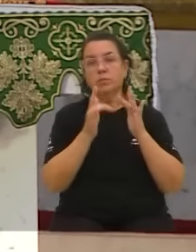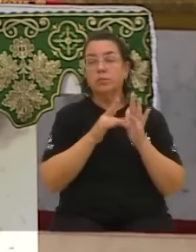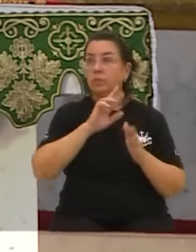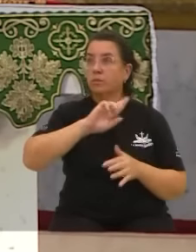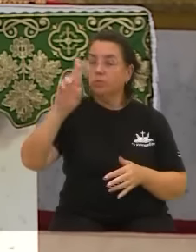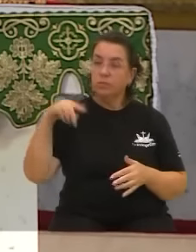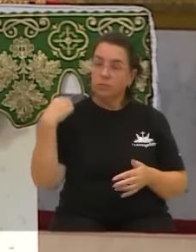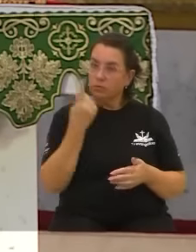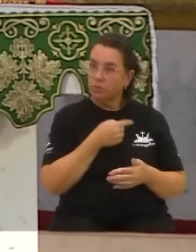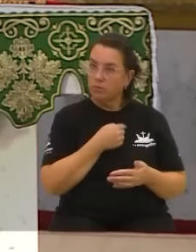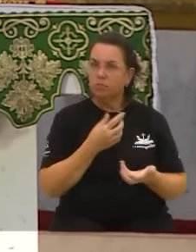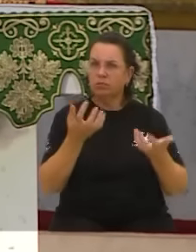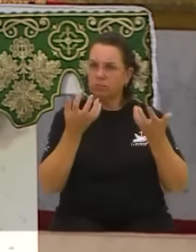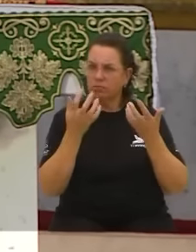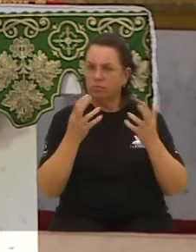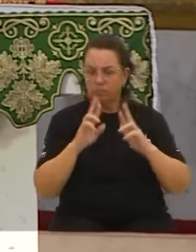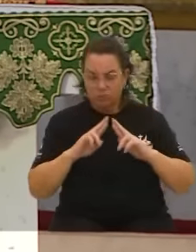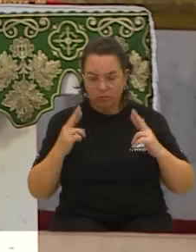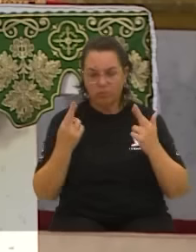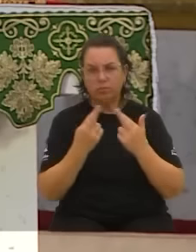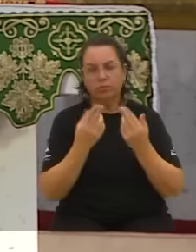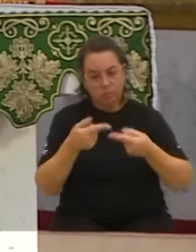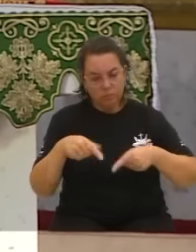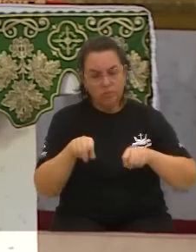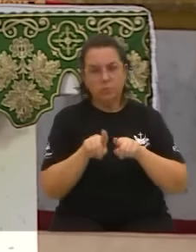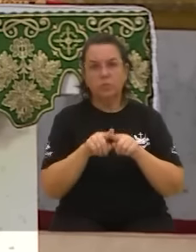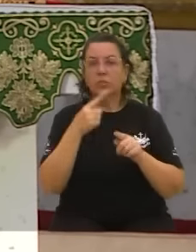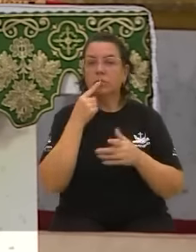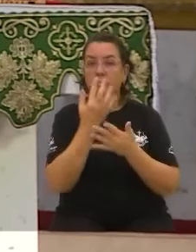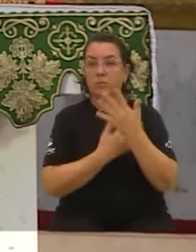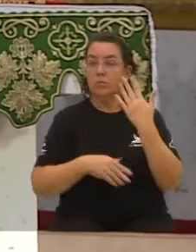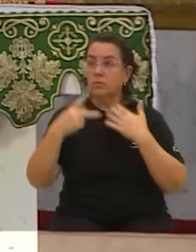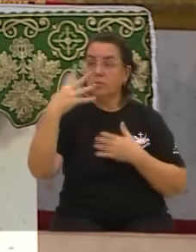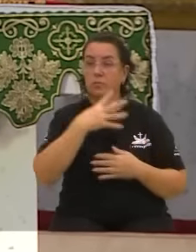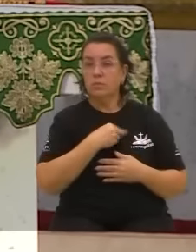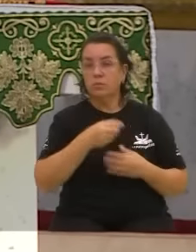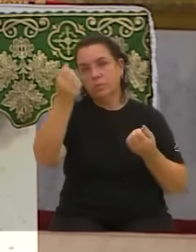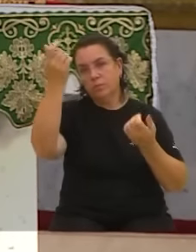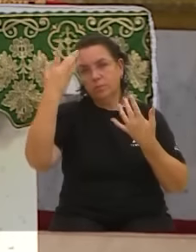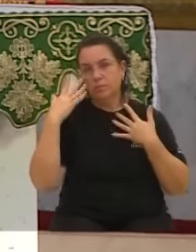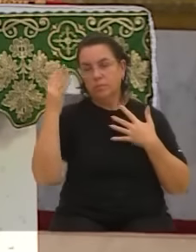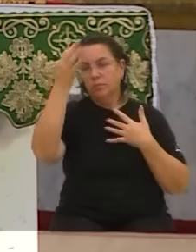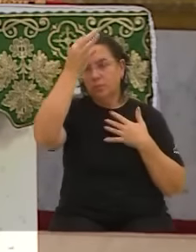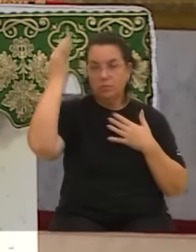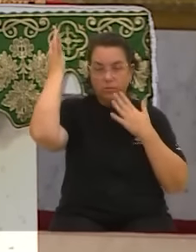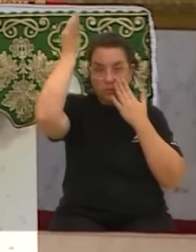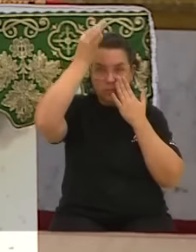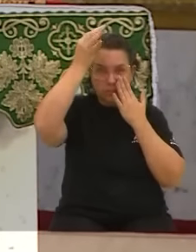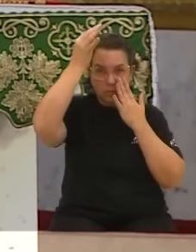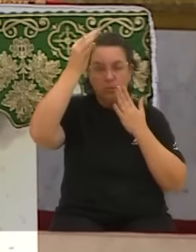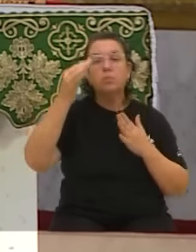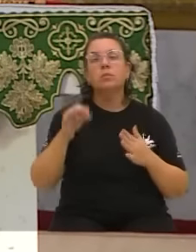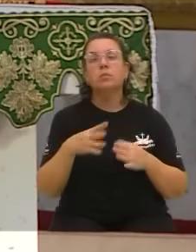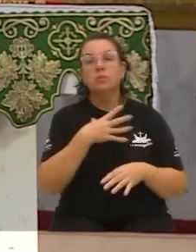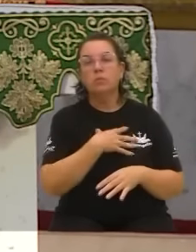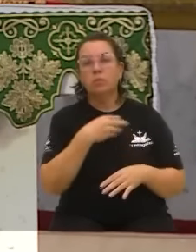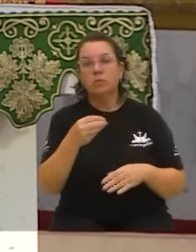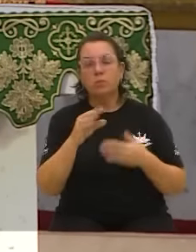nosso, quisestes reunir de novo, pelo sangue do vosso Filho, pela graça do Espírito Santo, os